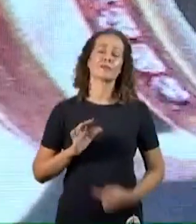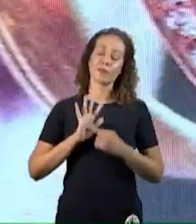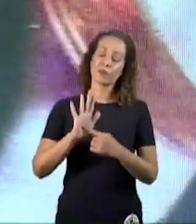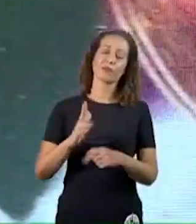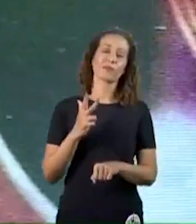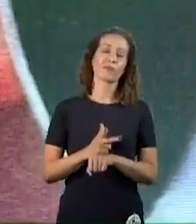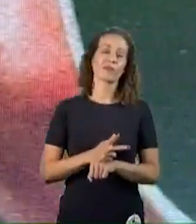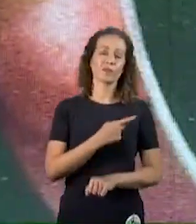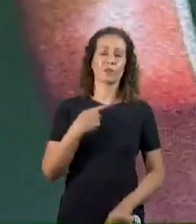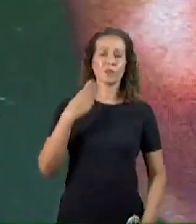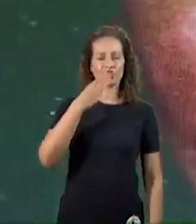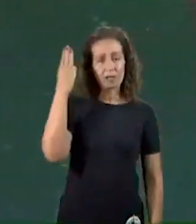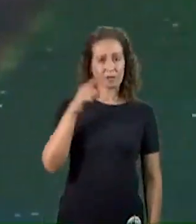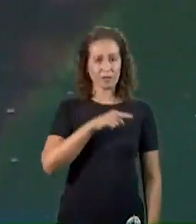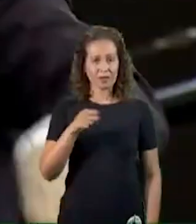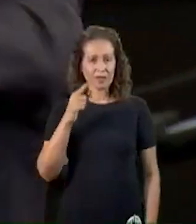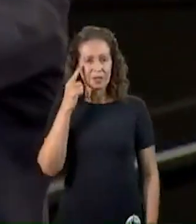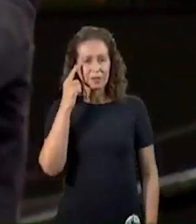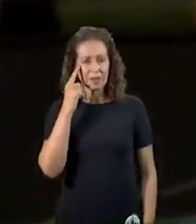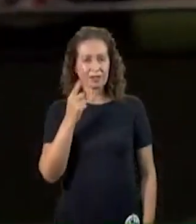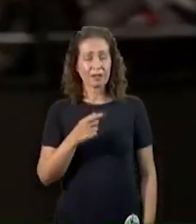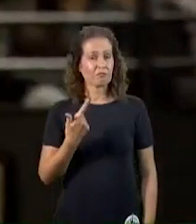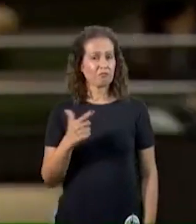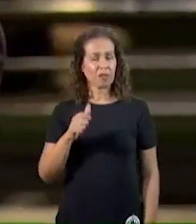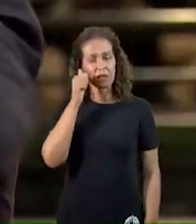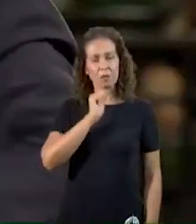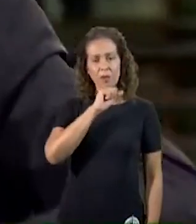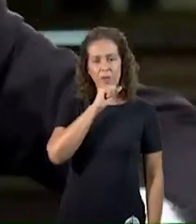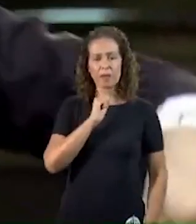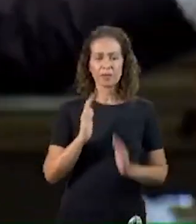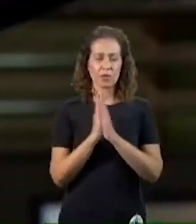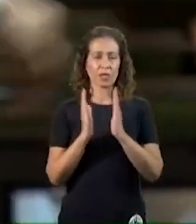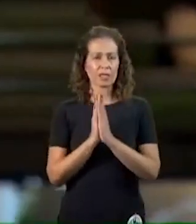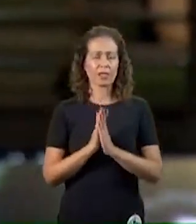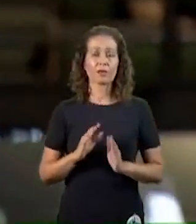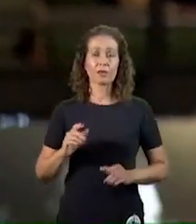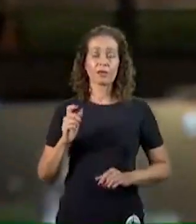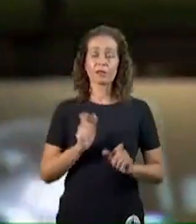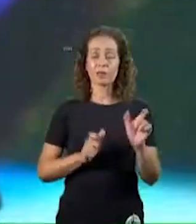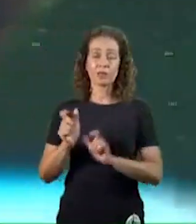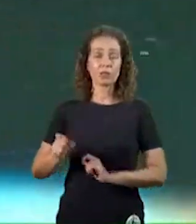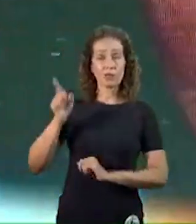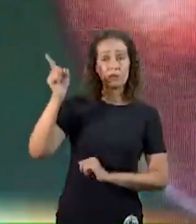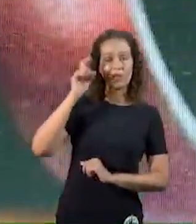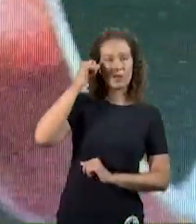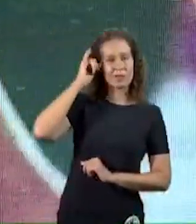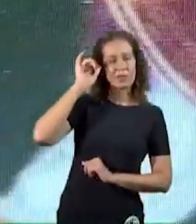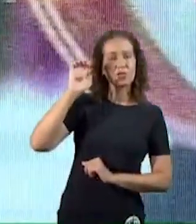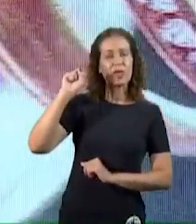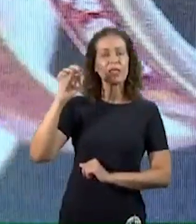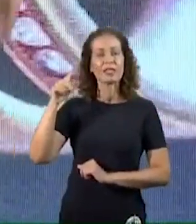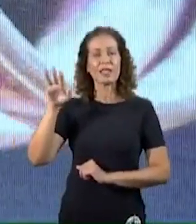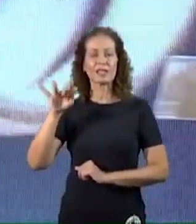Vocês acham que eu não tenho uma mãe de oração? A pastora Zenete e todo mundo lá da estância e os intercessores da igreja que oram por